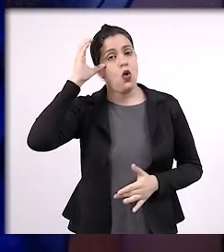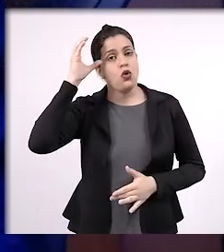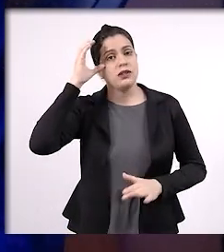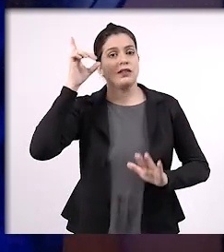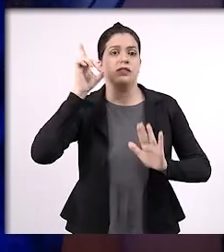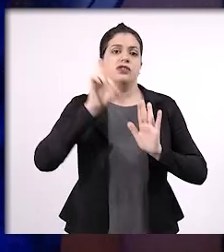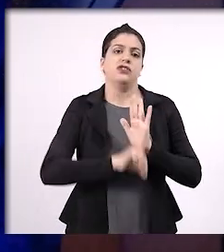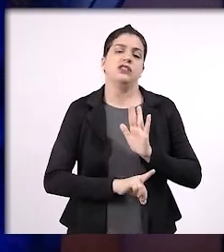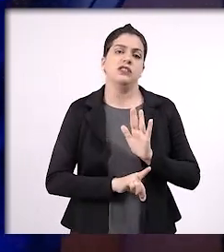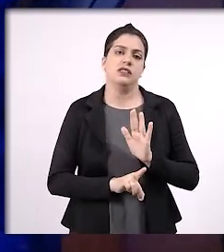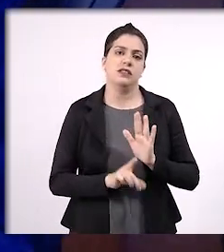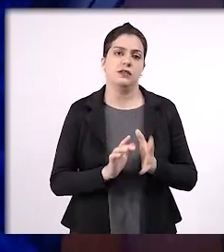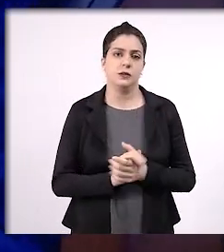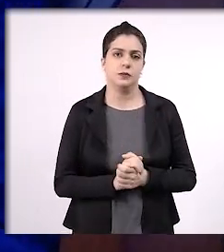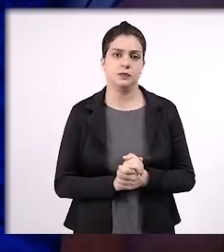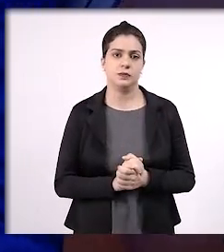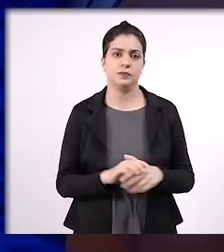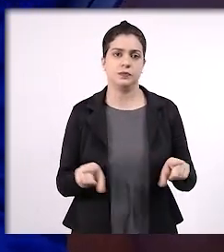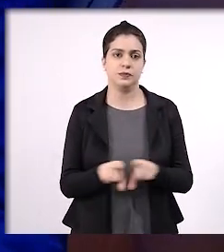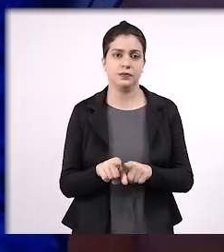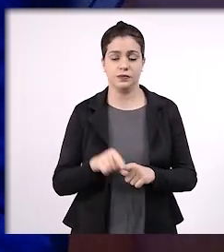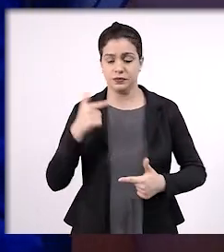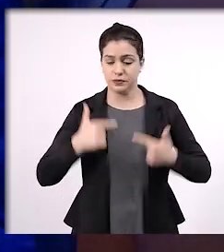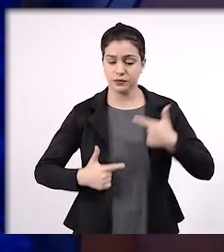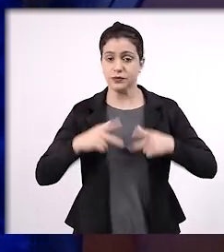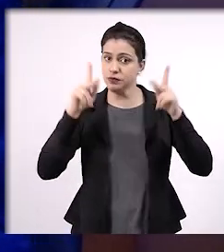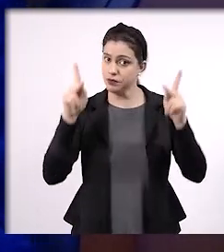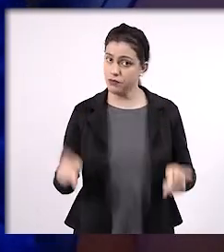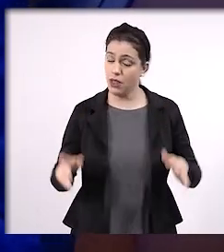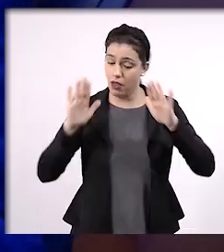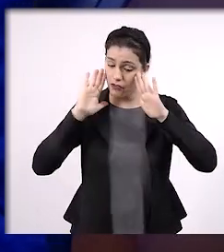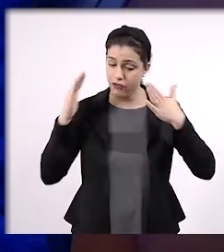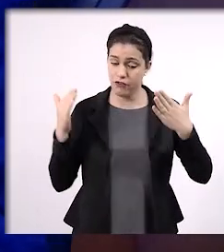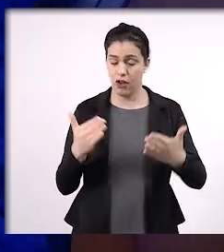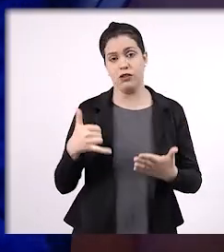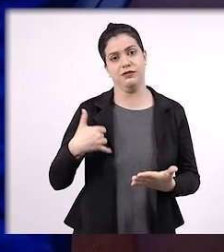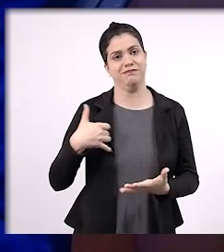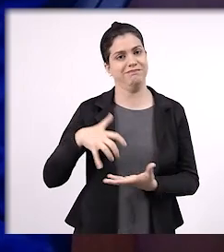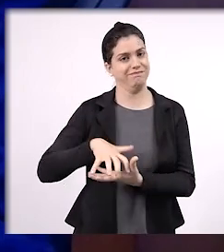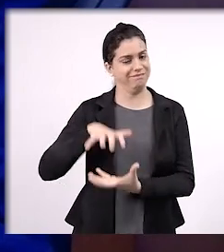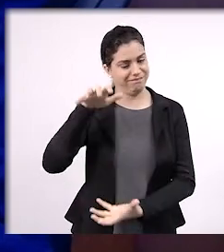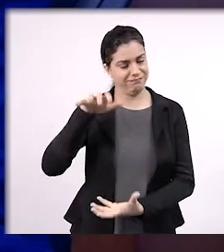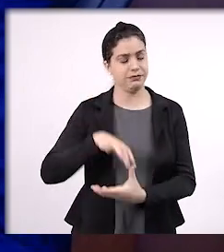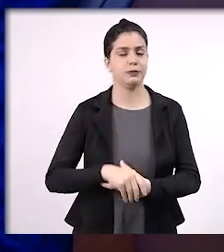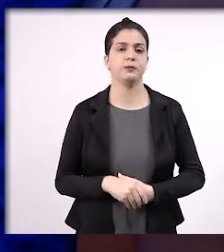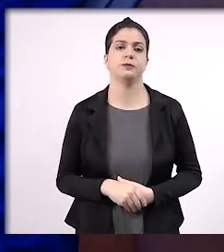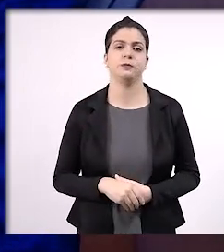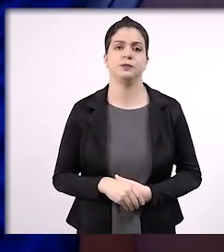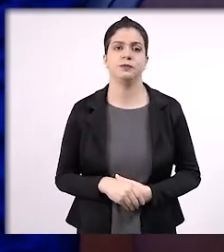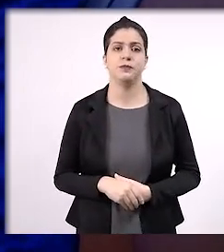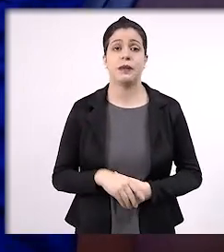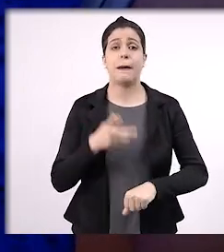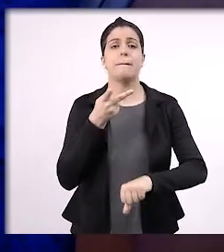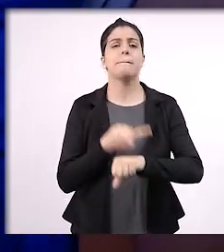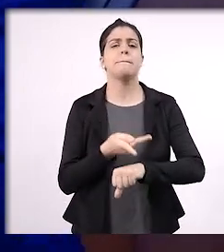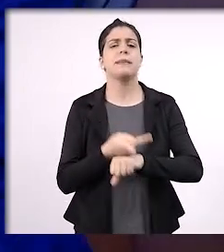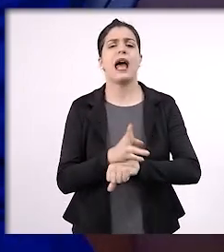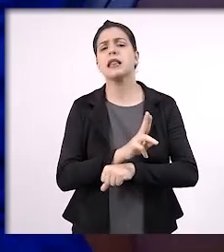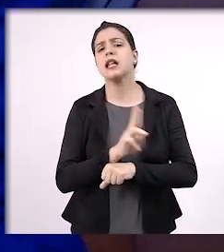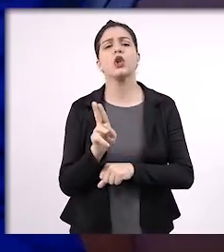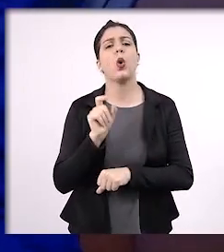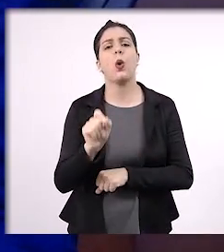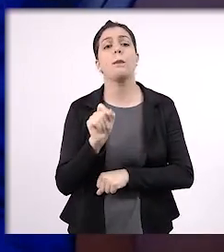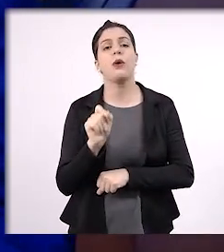conscientização dos direitos e também o reforço das políticas públicas voltadas à terceira idade. O prata do nome é